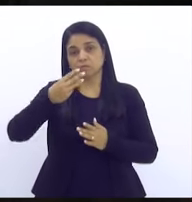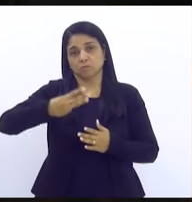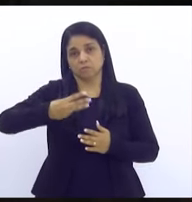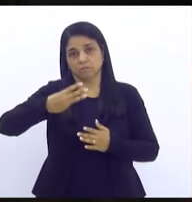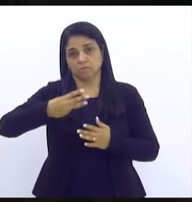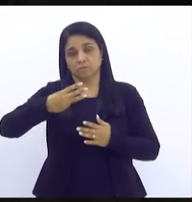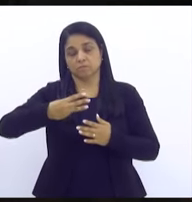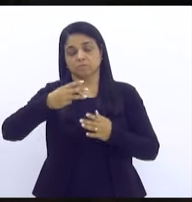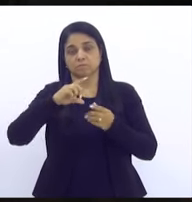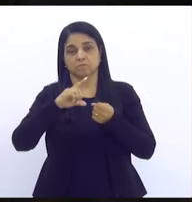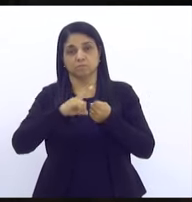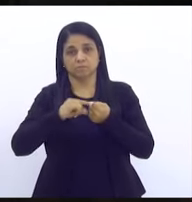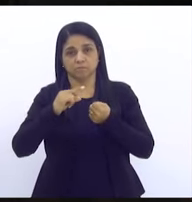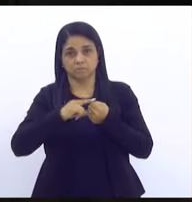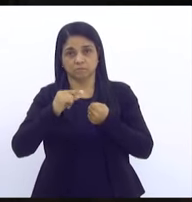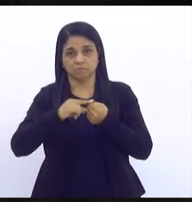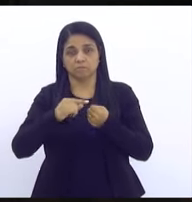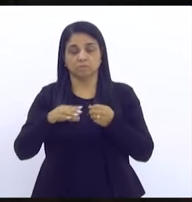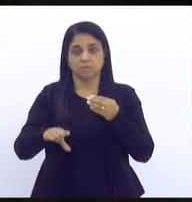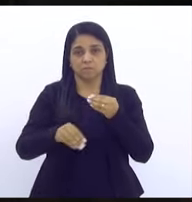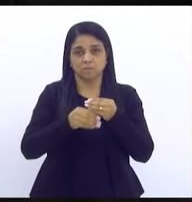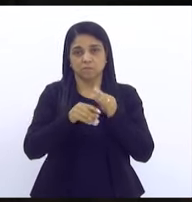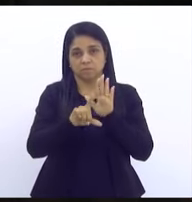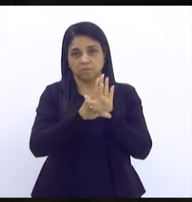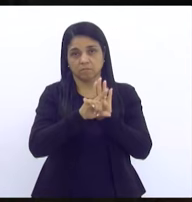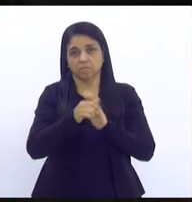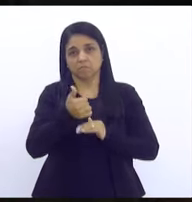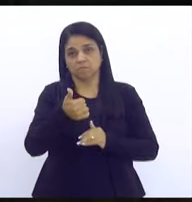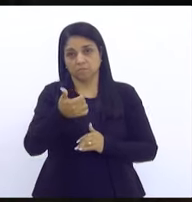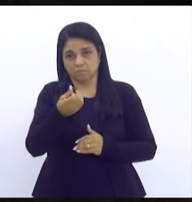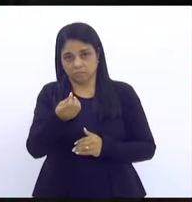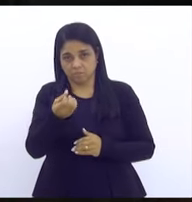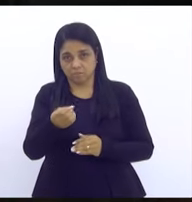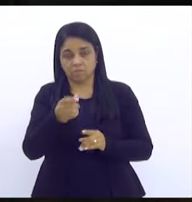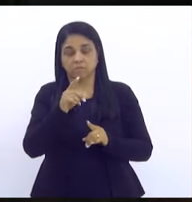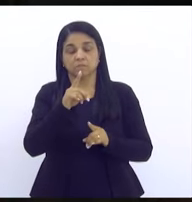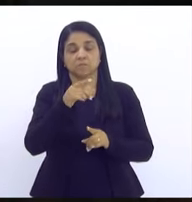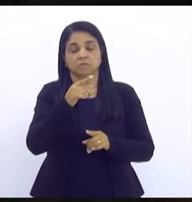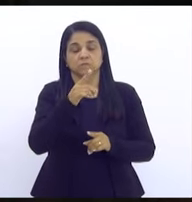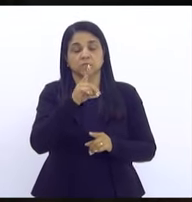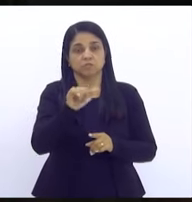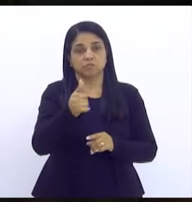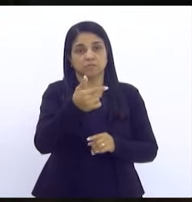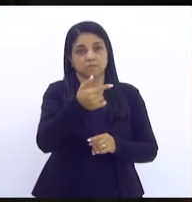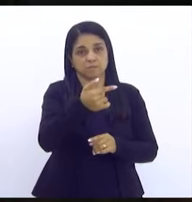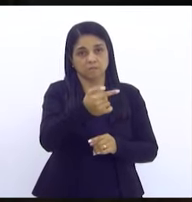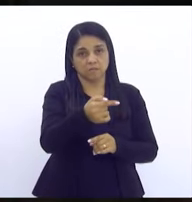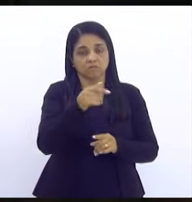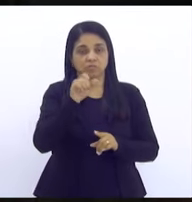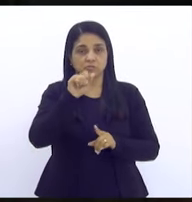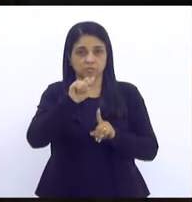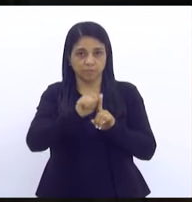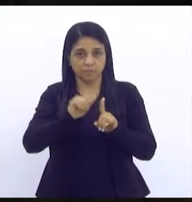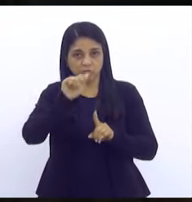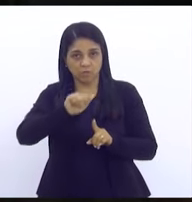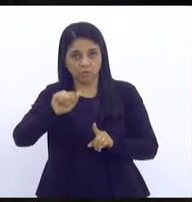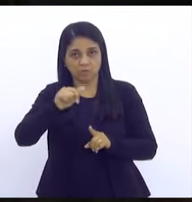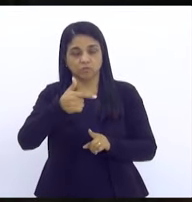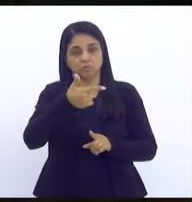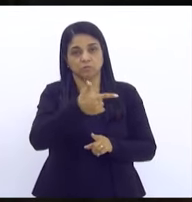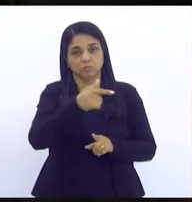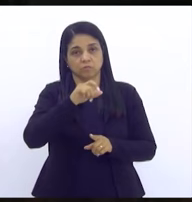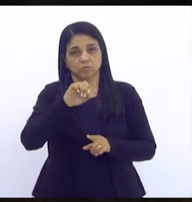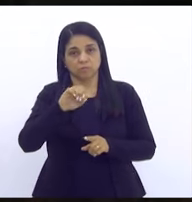Lei Complementar número 160, de 7 de agosto de 2017, e na cláusula 13ª do